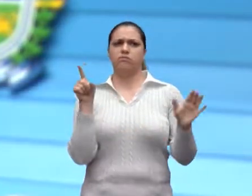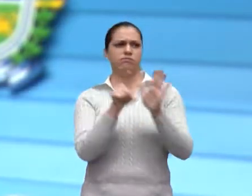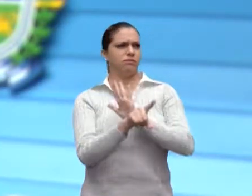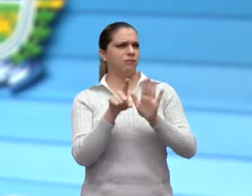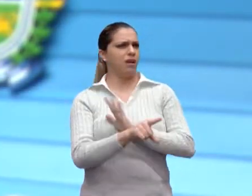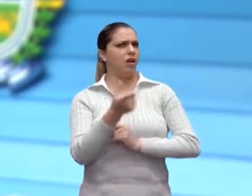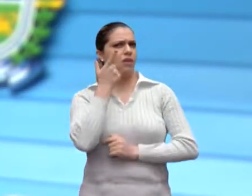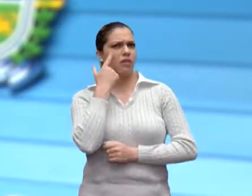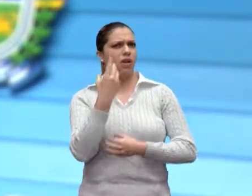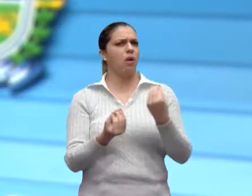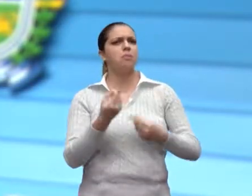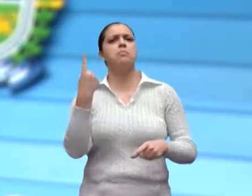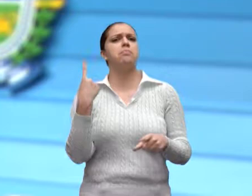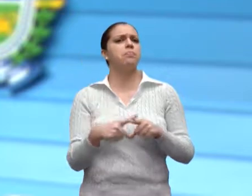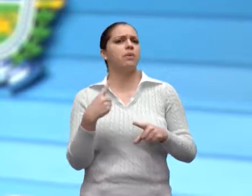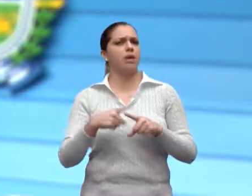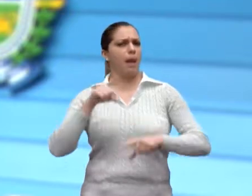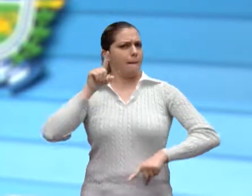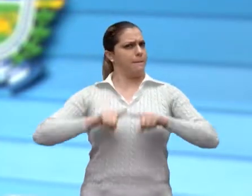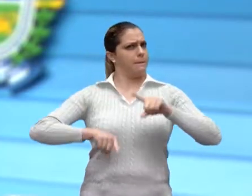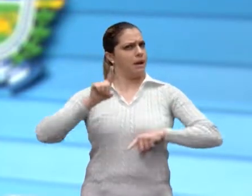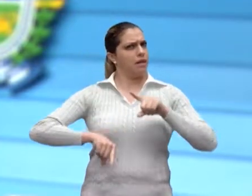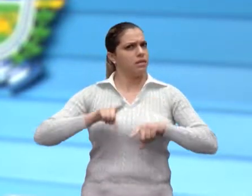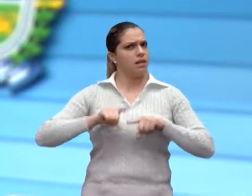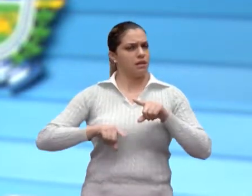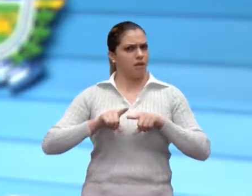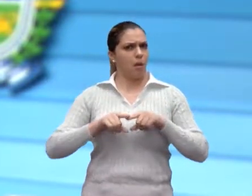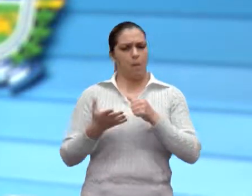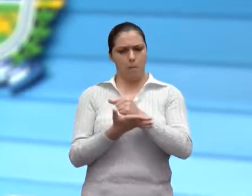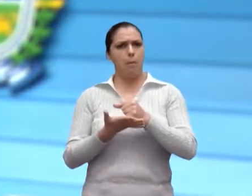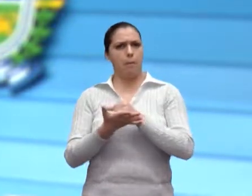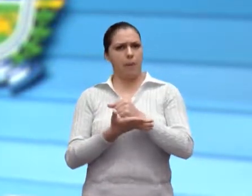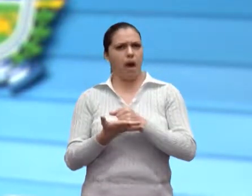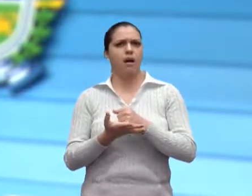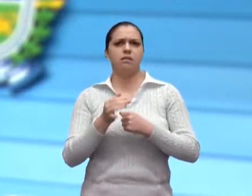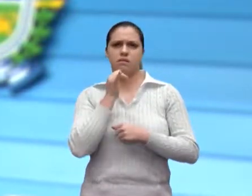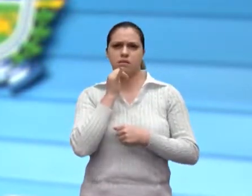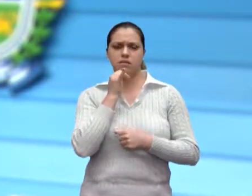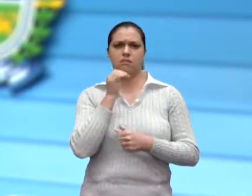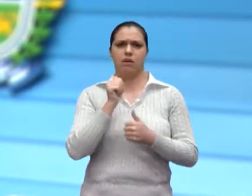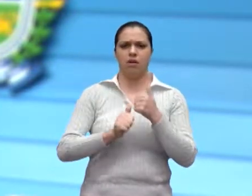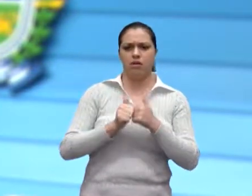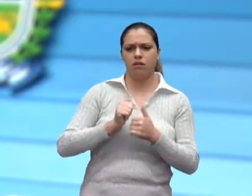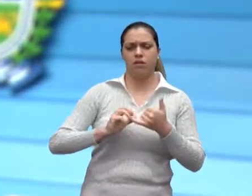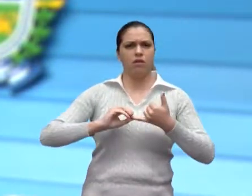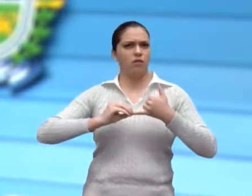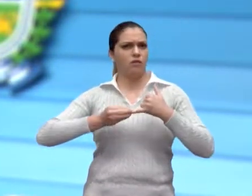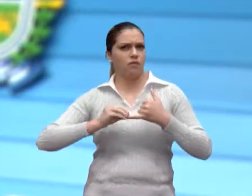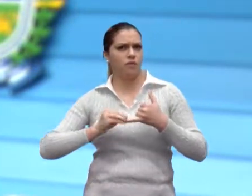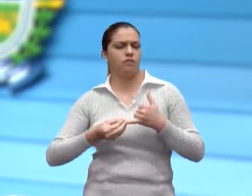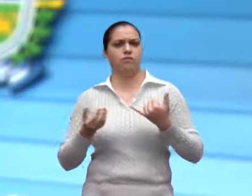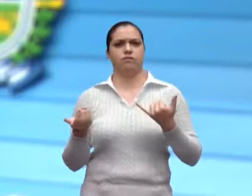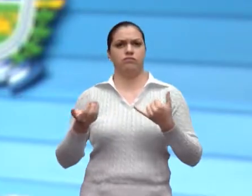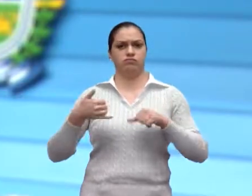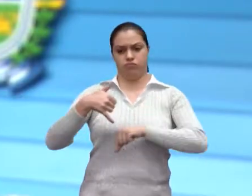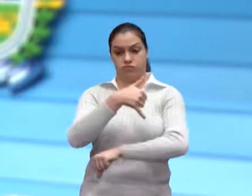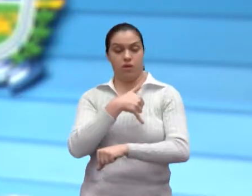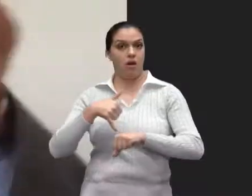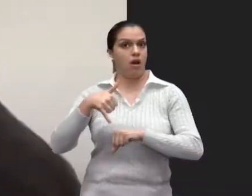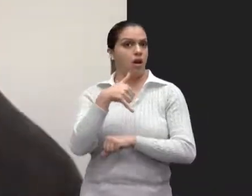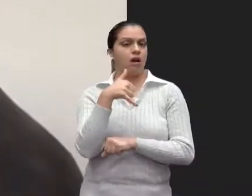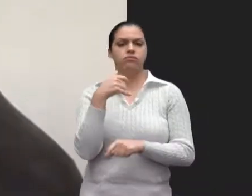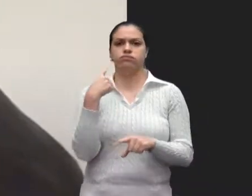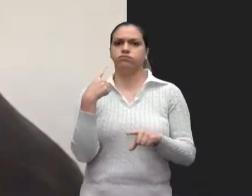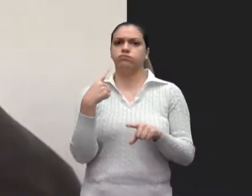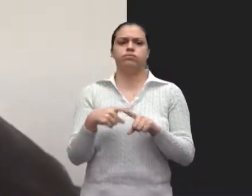coronavírus para questionar o superfaturamento de produtos que compõem principalmente a cesta básica do sul mato-grossense.